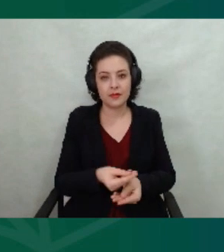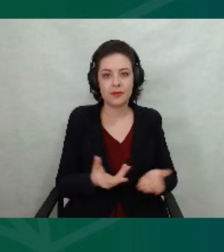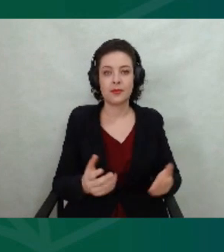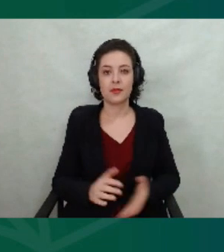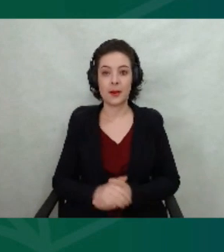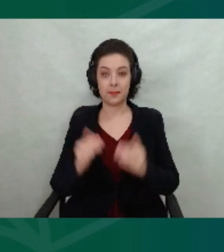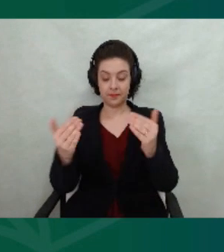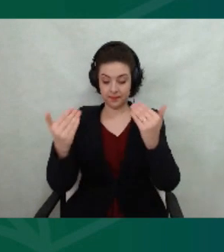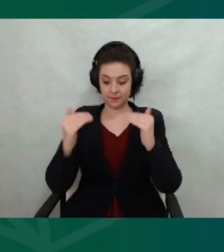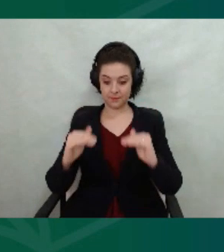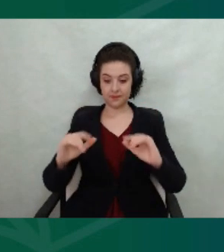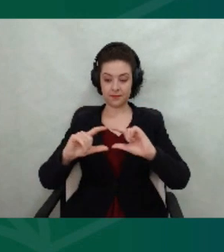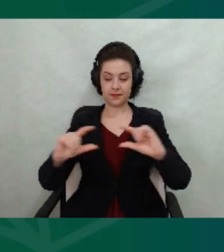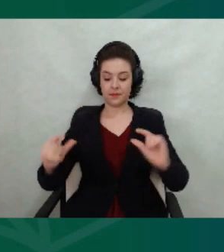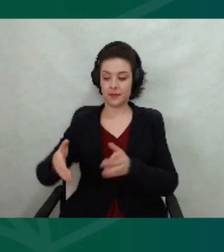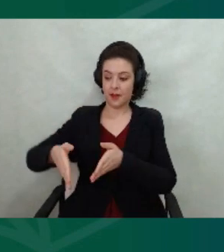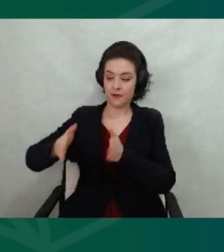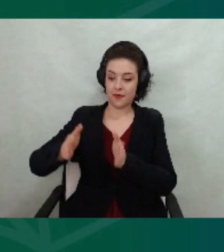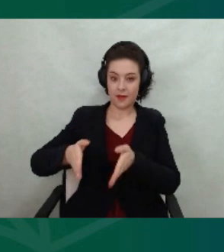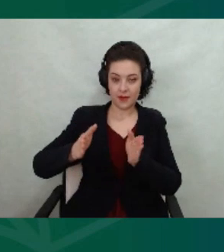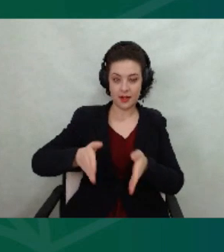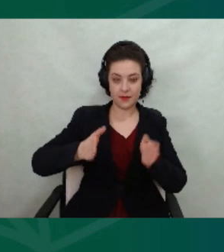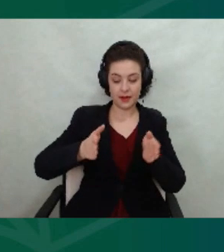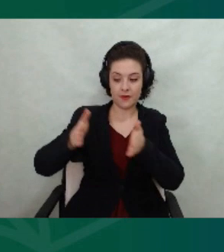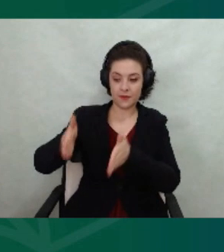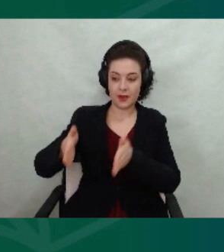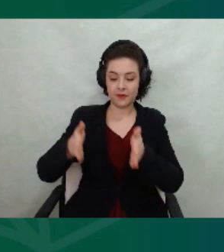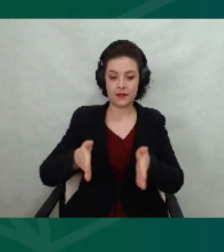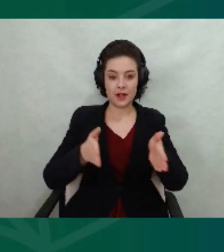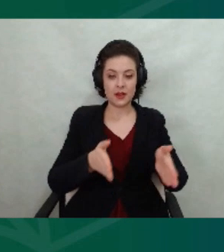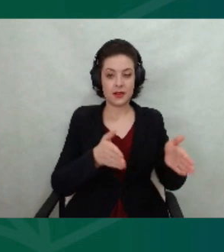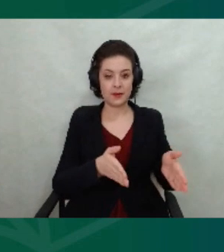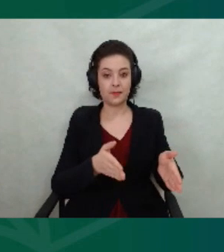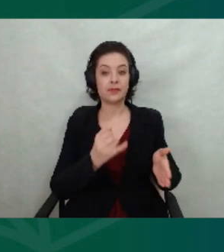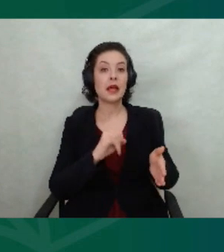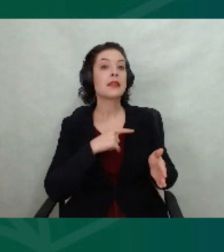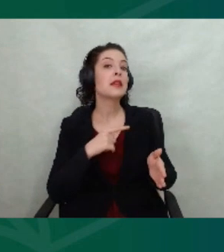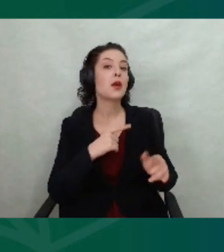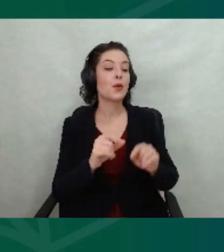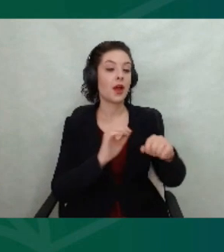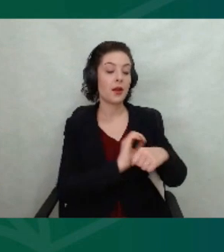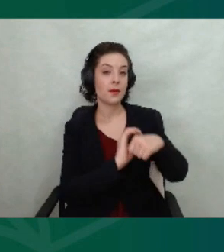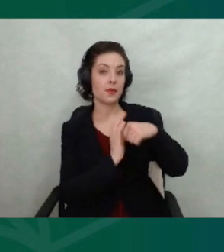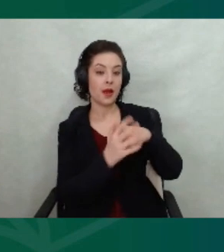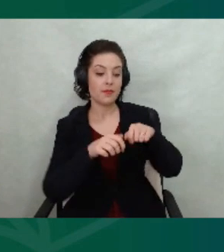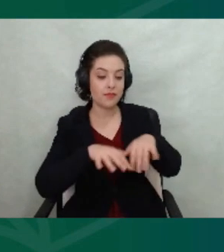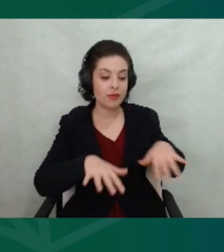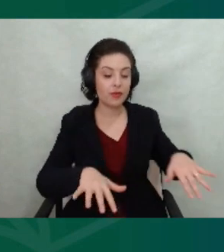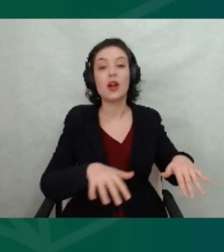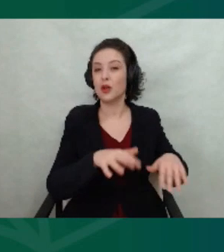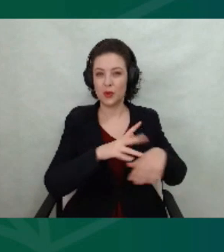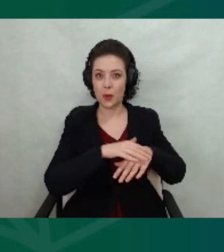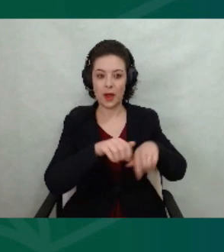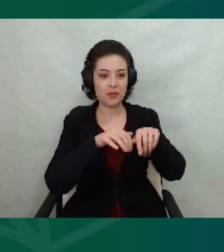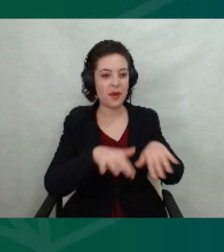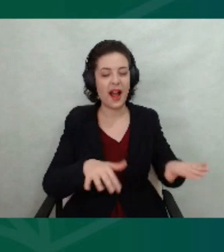as fases frente a uma pandemia. Numa pandemia, a gente não pode obedecer cada